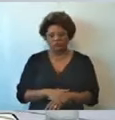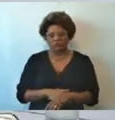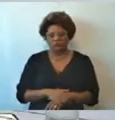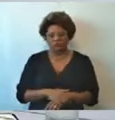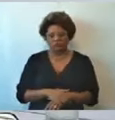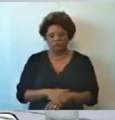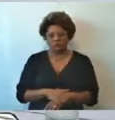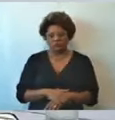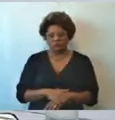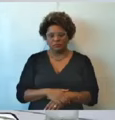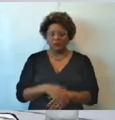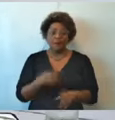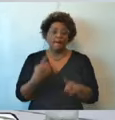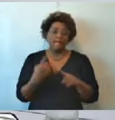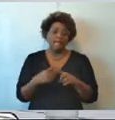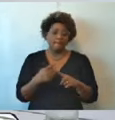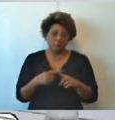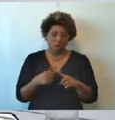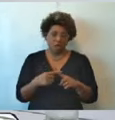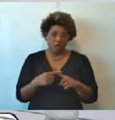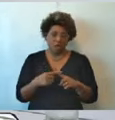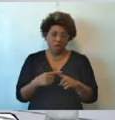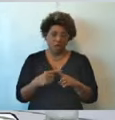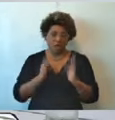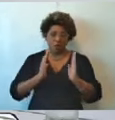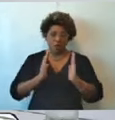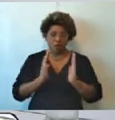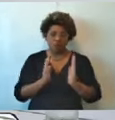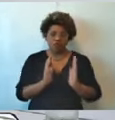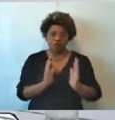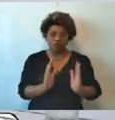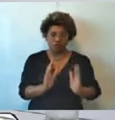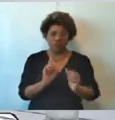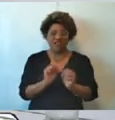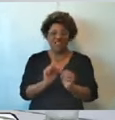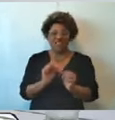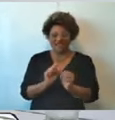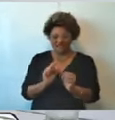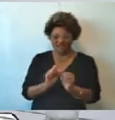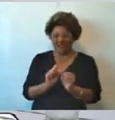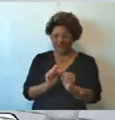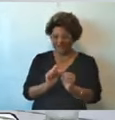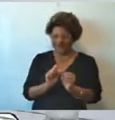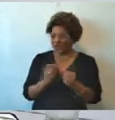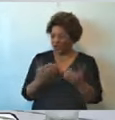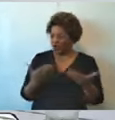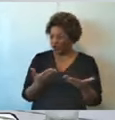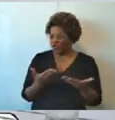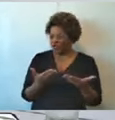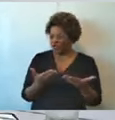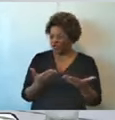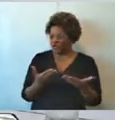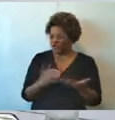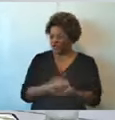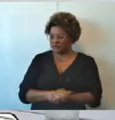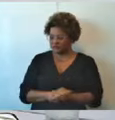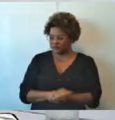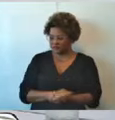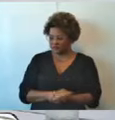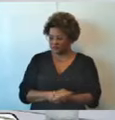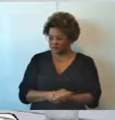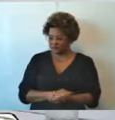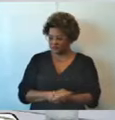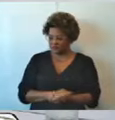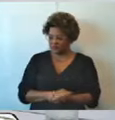Até porque o corredor que nós usamos hoje, nós não conseguimos usar o nosso corredor de maneira